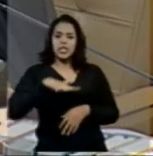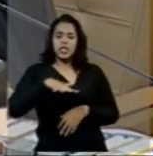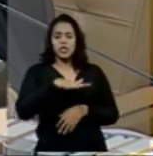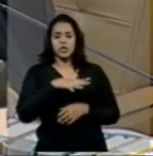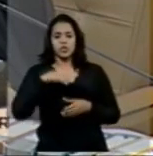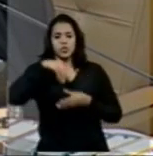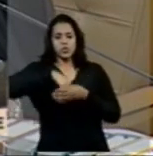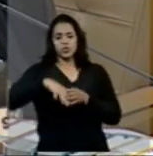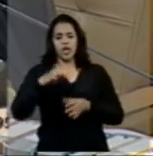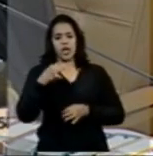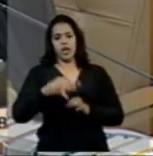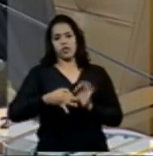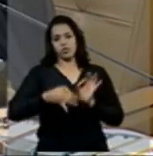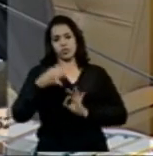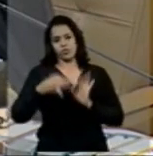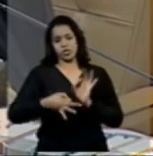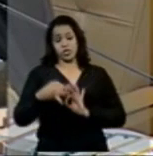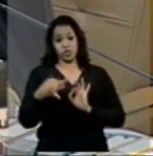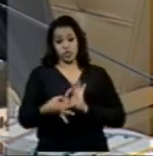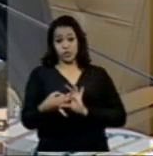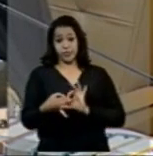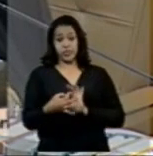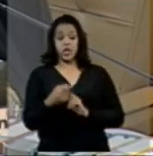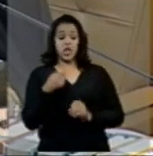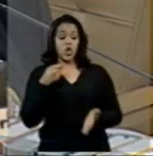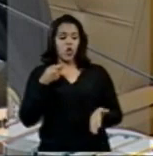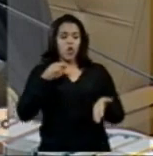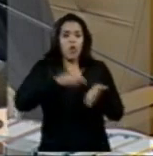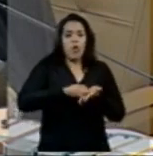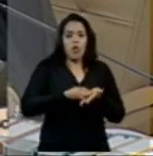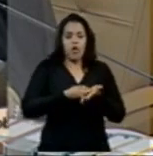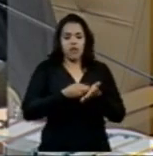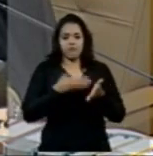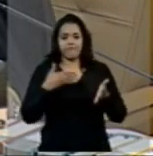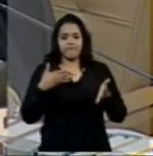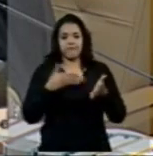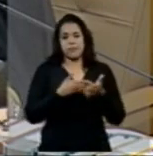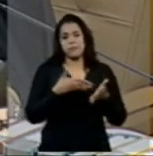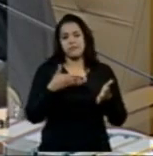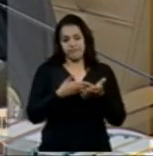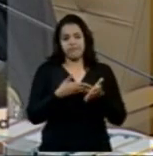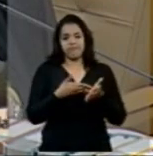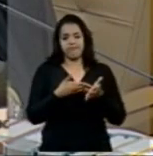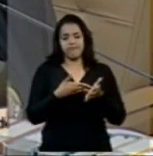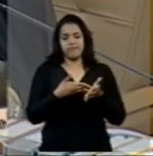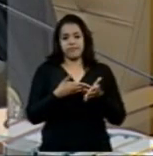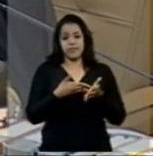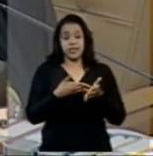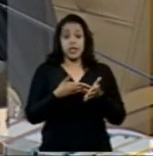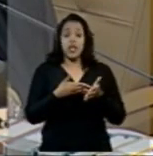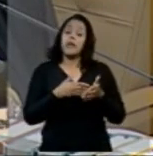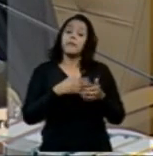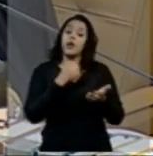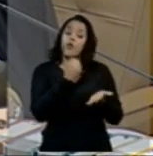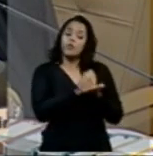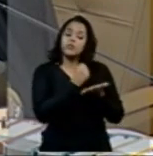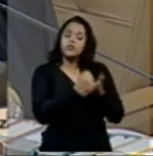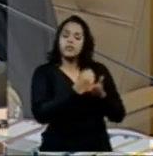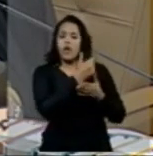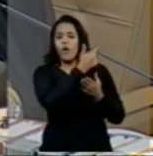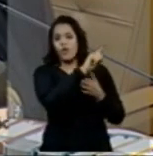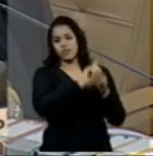dentro do ordenamento jurídico, as quais impunham limites e possibilidades para a contratação